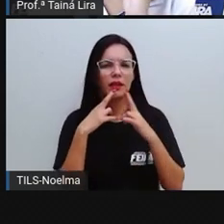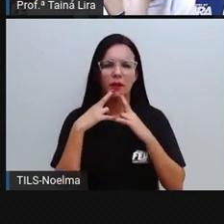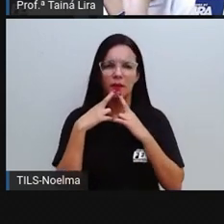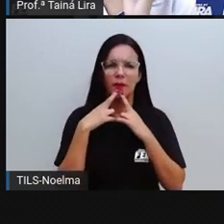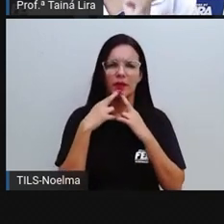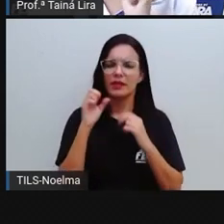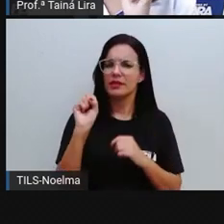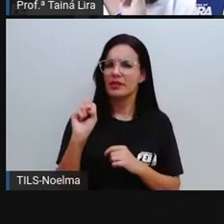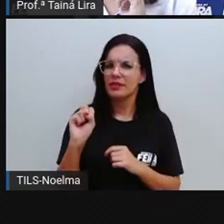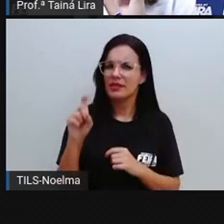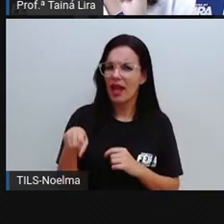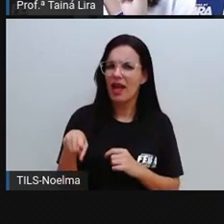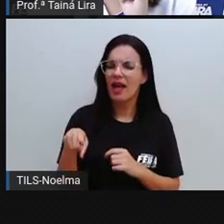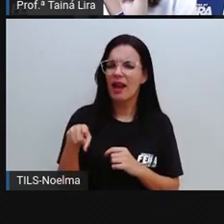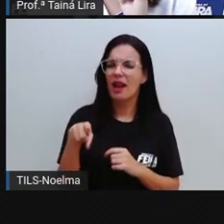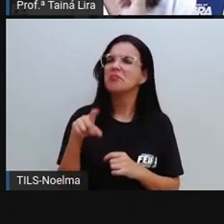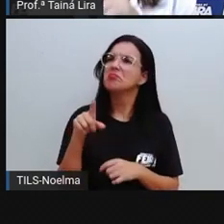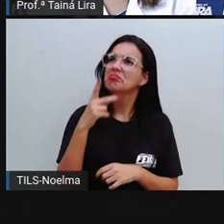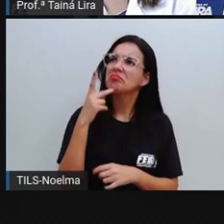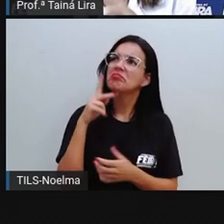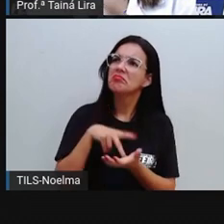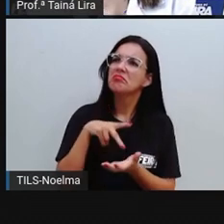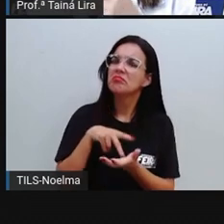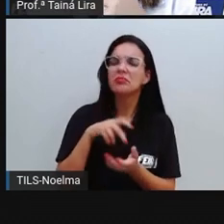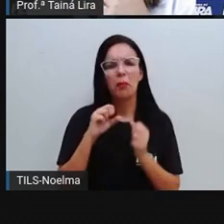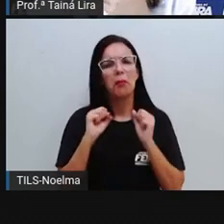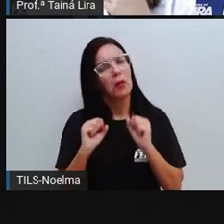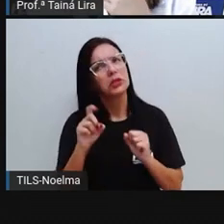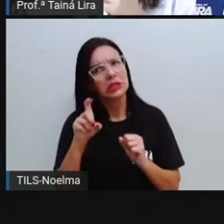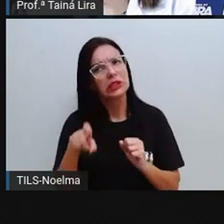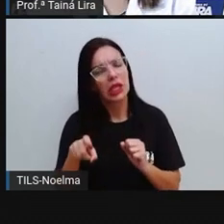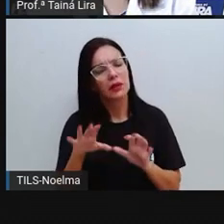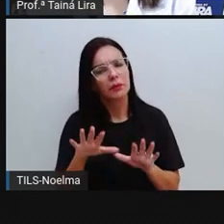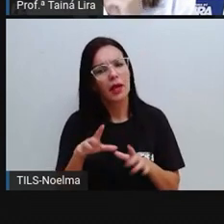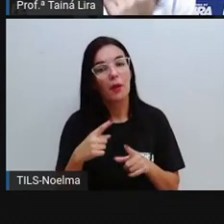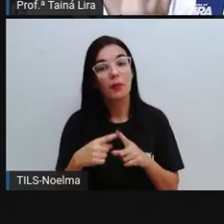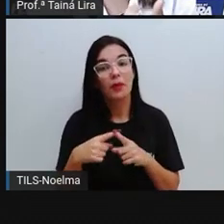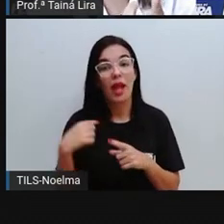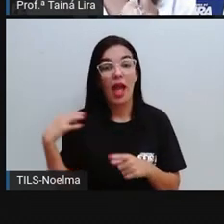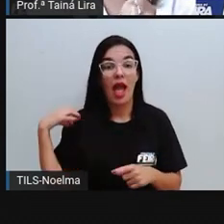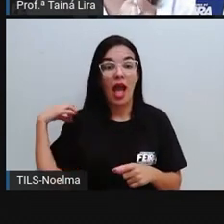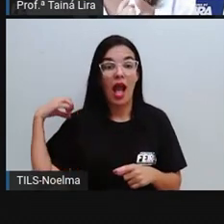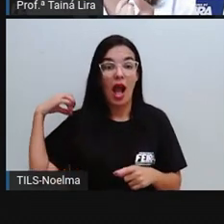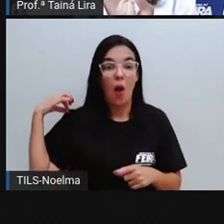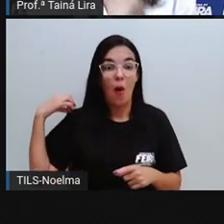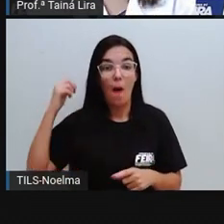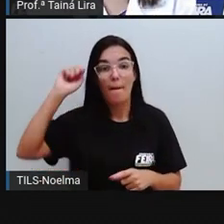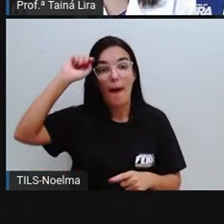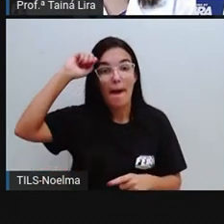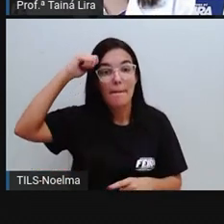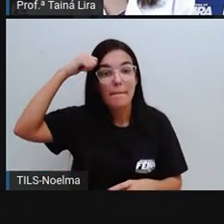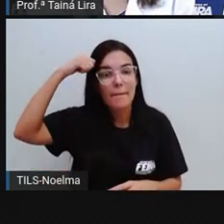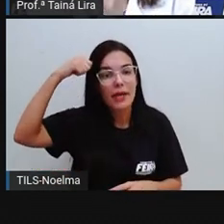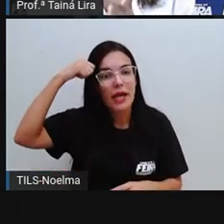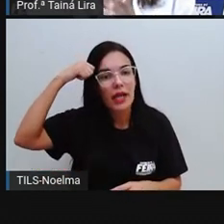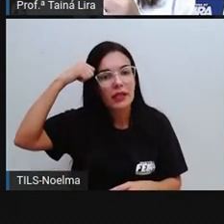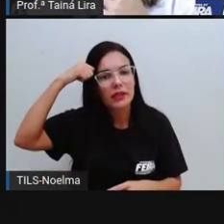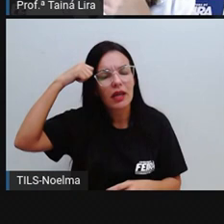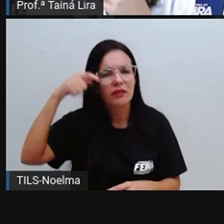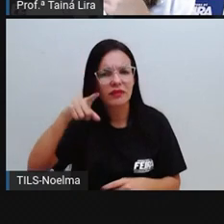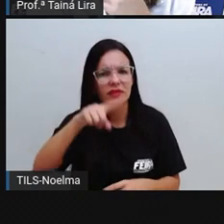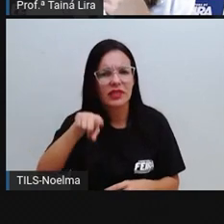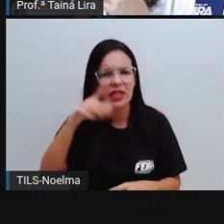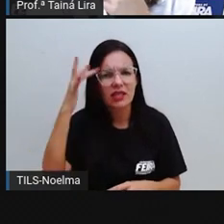Será? Faz sentido, né? Segundo ano, pode ser que a cor do uniforme, né? Vocês acham que foi a cor